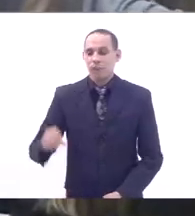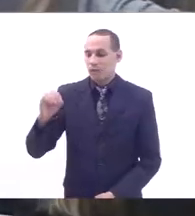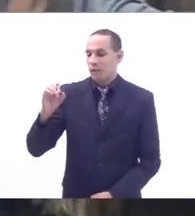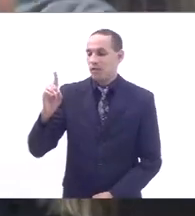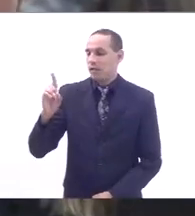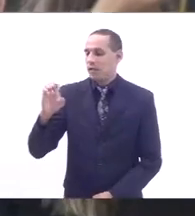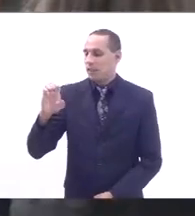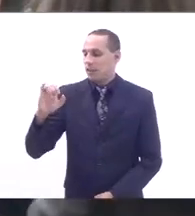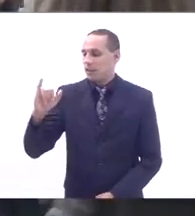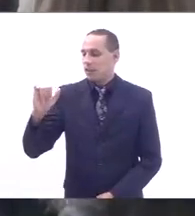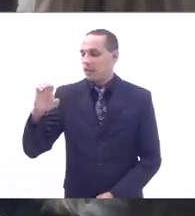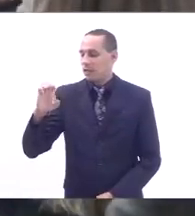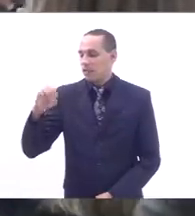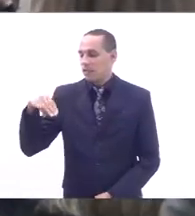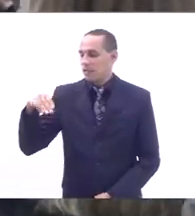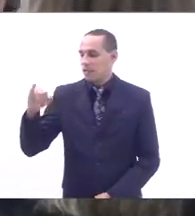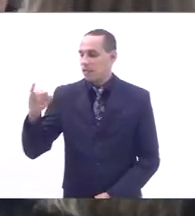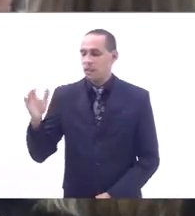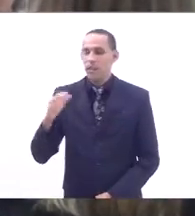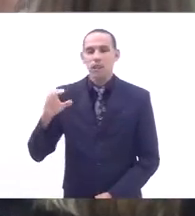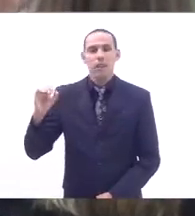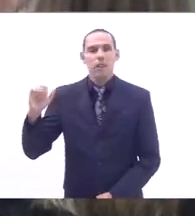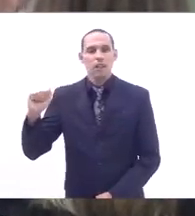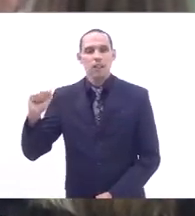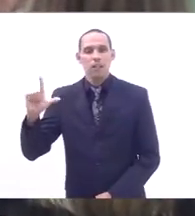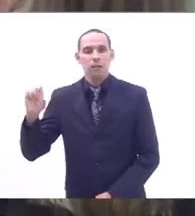Odeiemi, Alô, Boju,